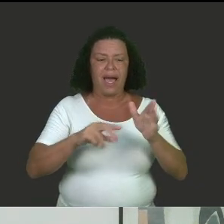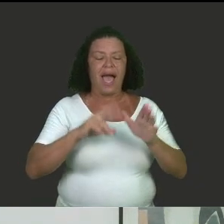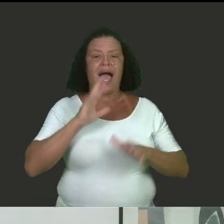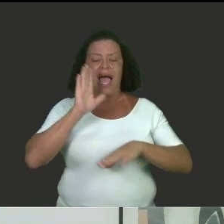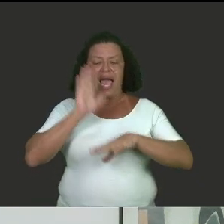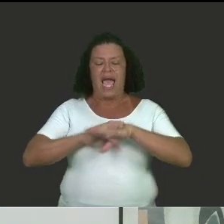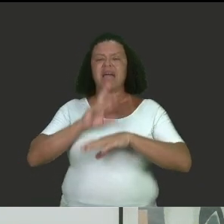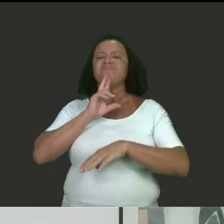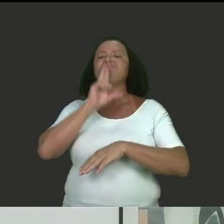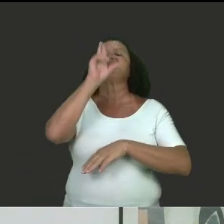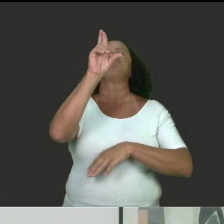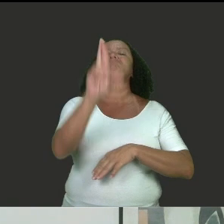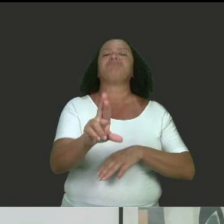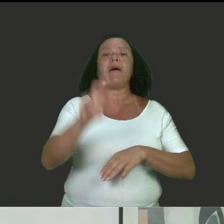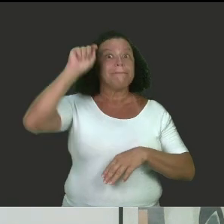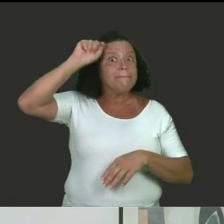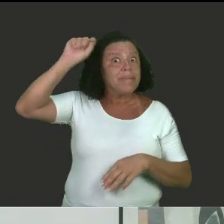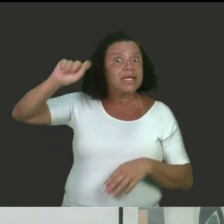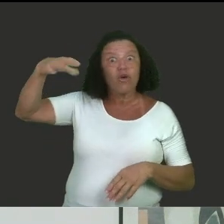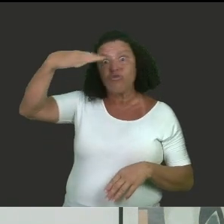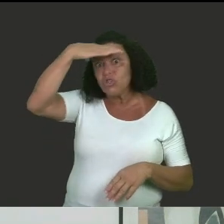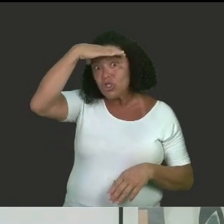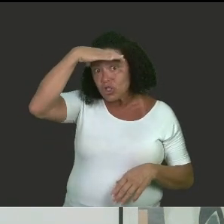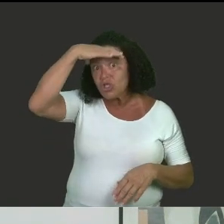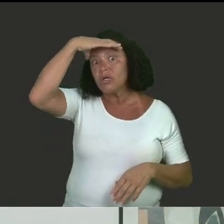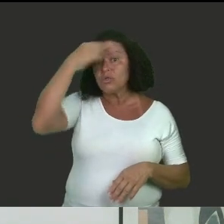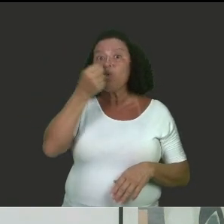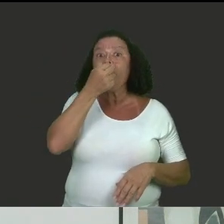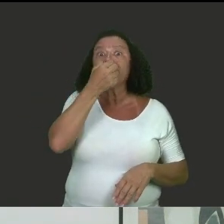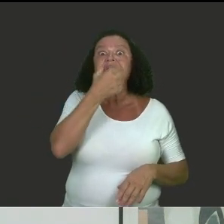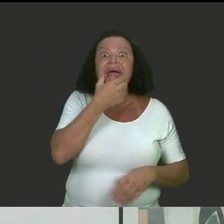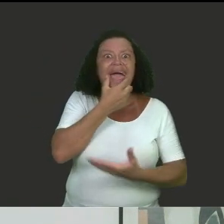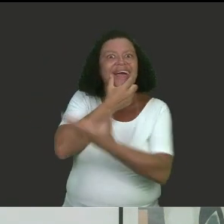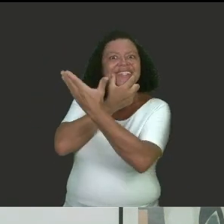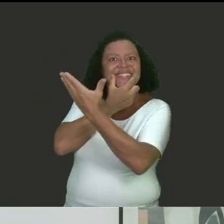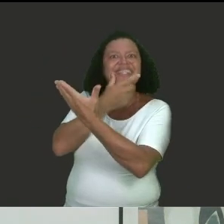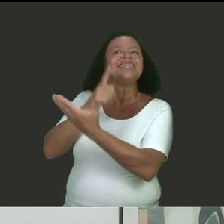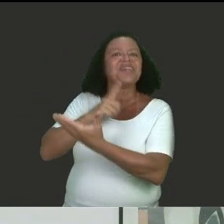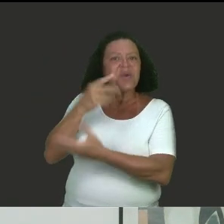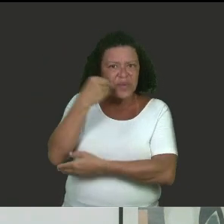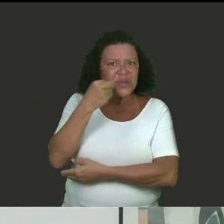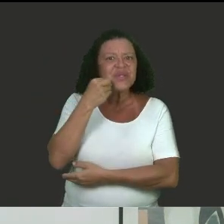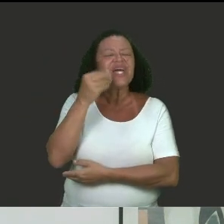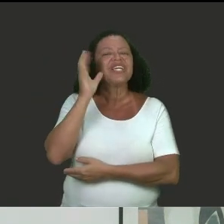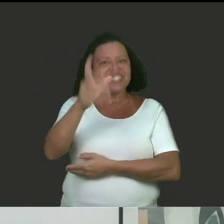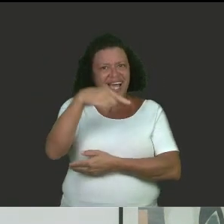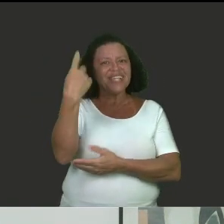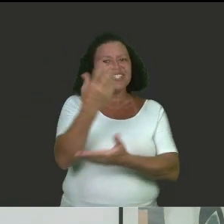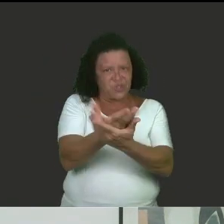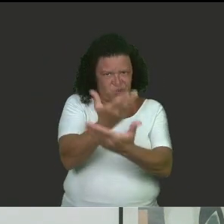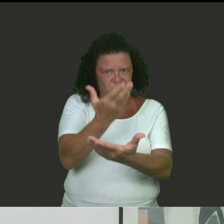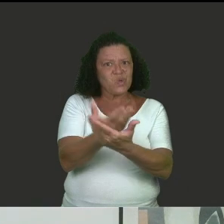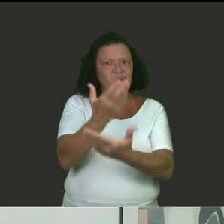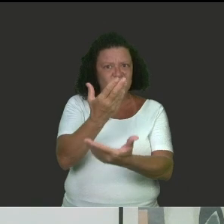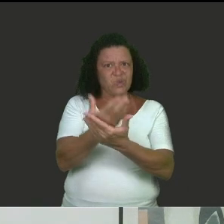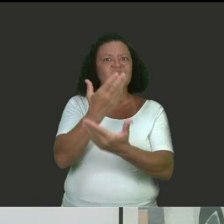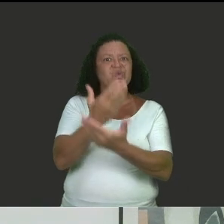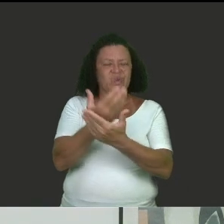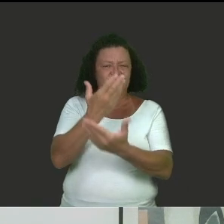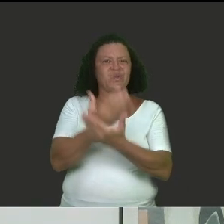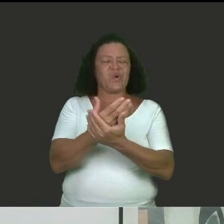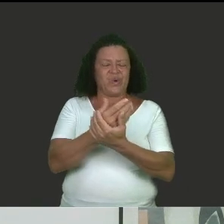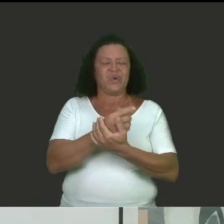foi psicografado por Chico Xavier. Nós, inclusive, tivemos a oportunidade de estudar esse livro lá no Lar Irmã